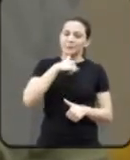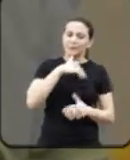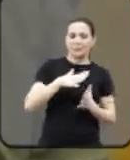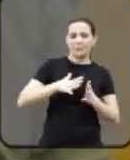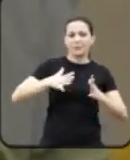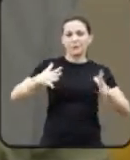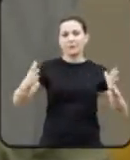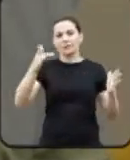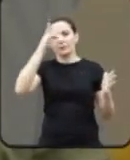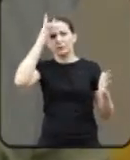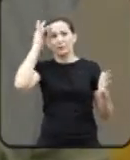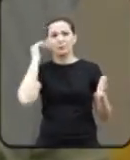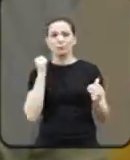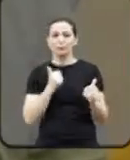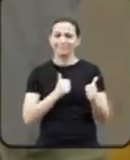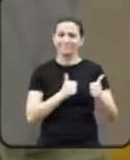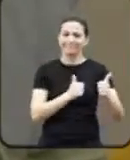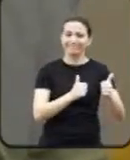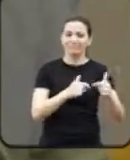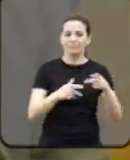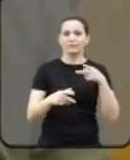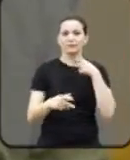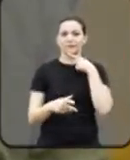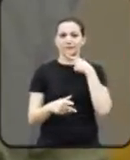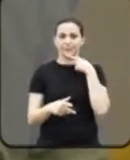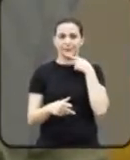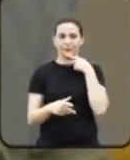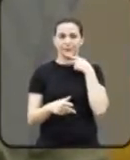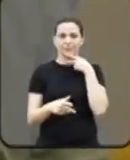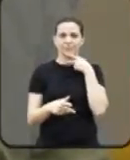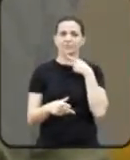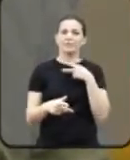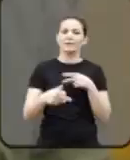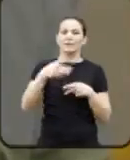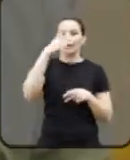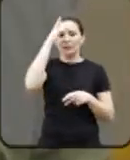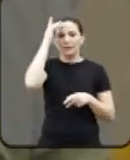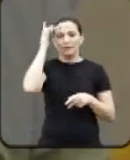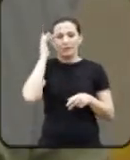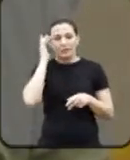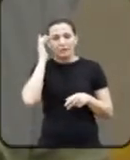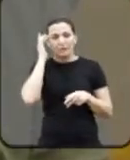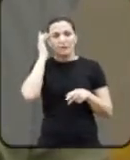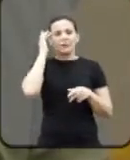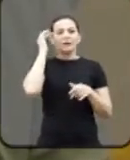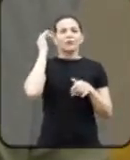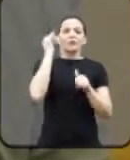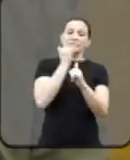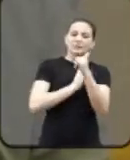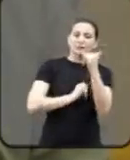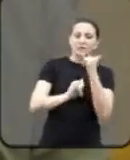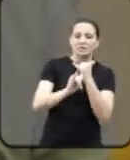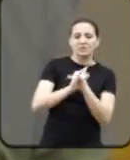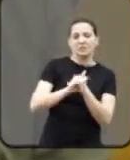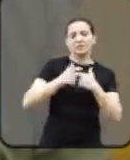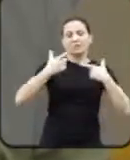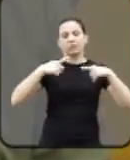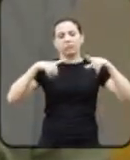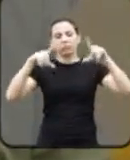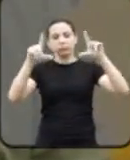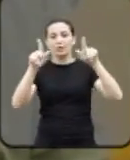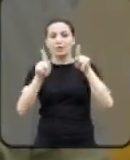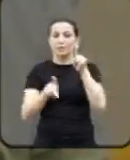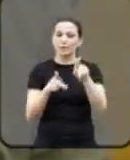grande maioria não acompanha a política, né? A gente vê que pelos meios sociais, pela internet, a gente vê